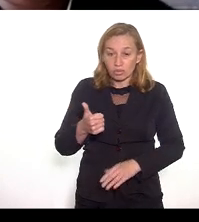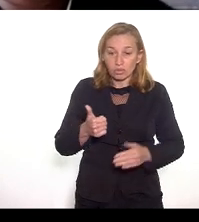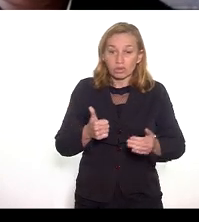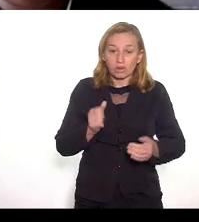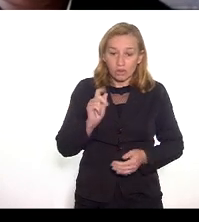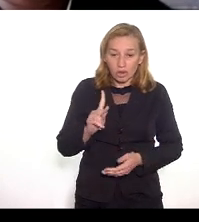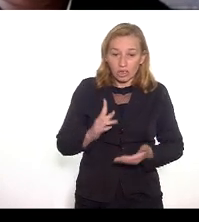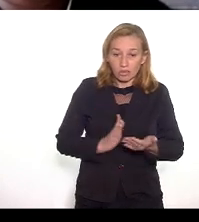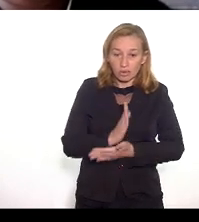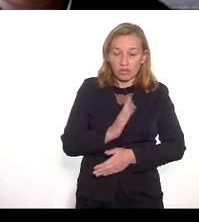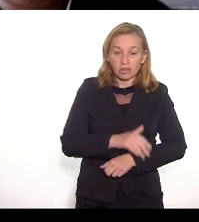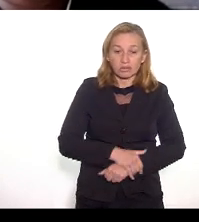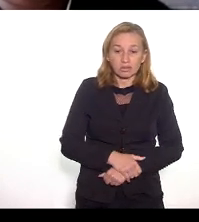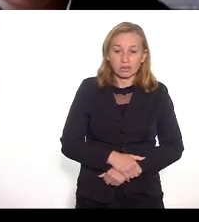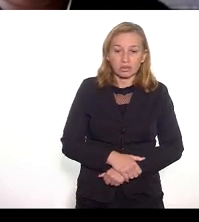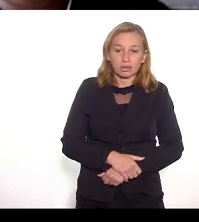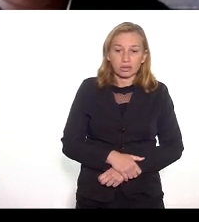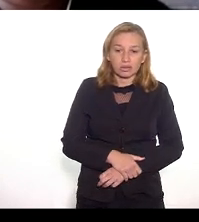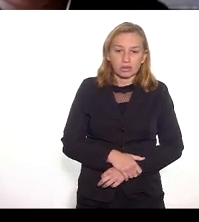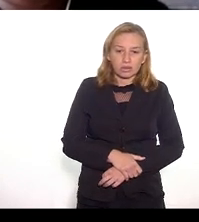Aprovado.